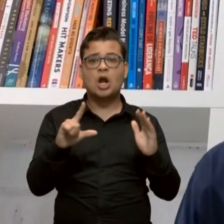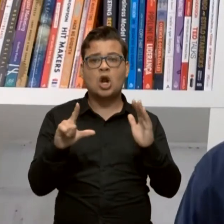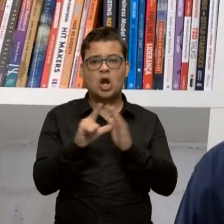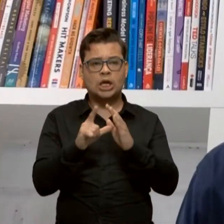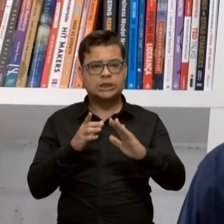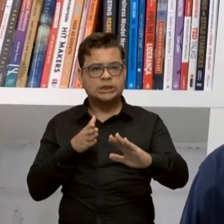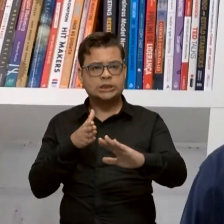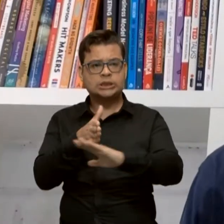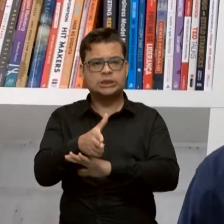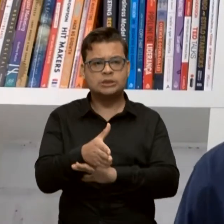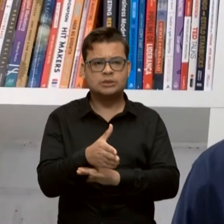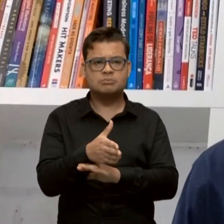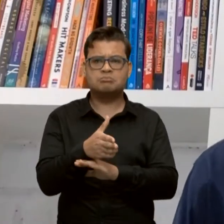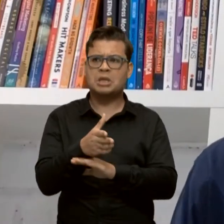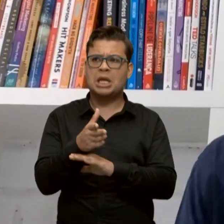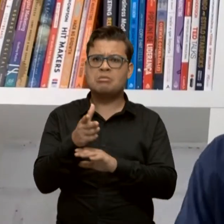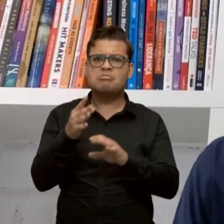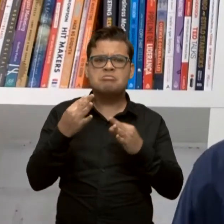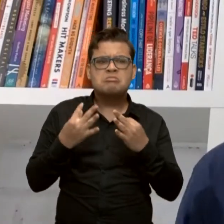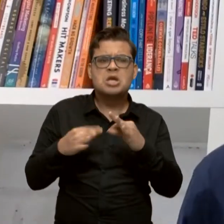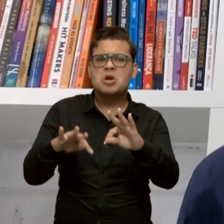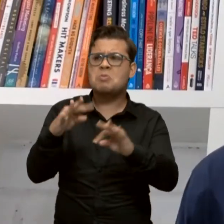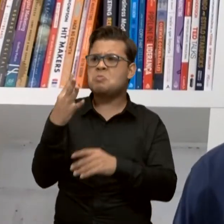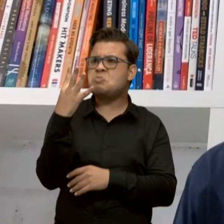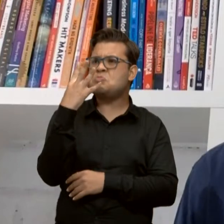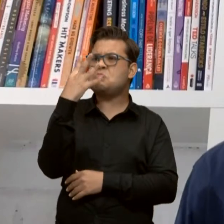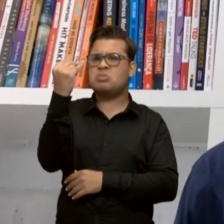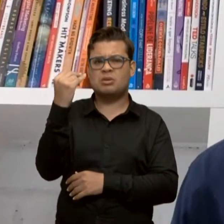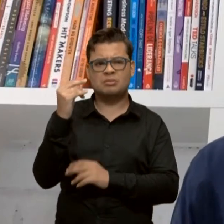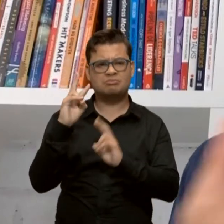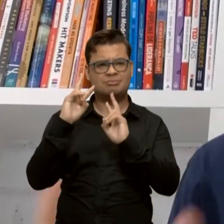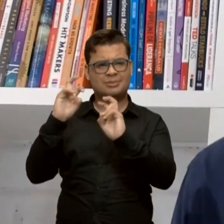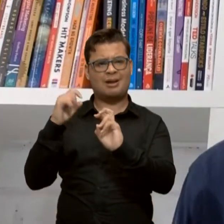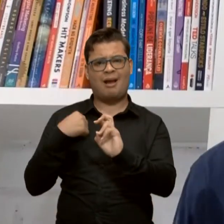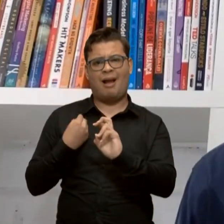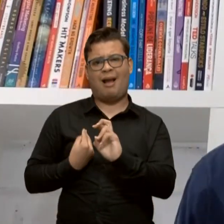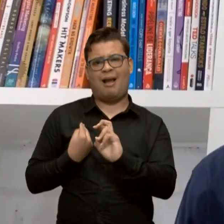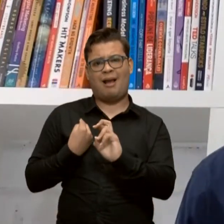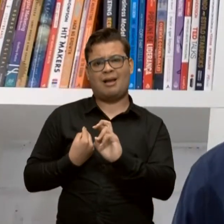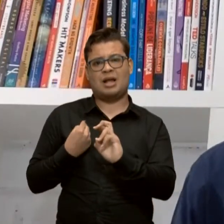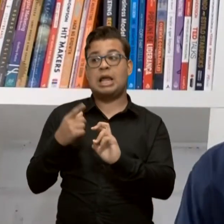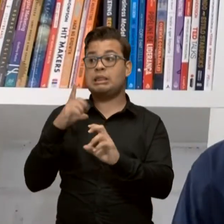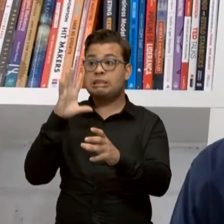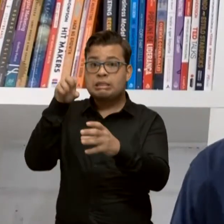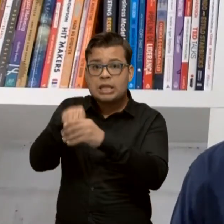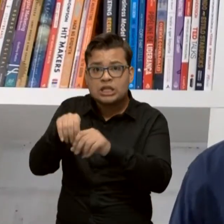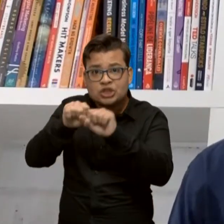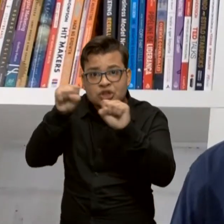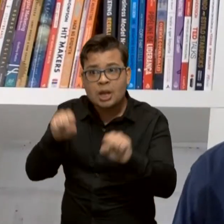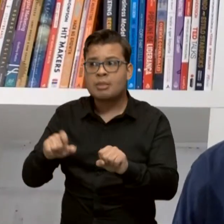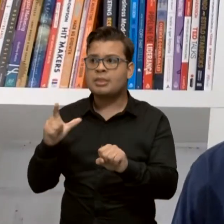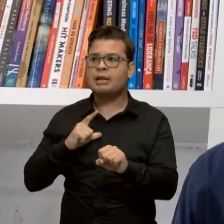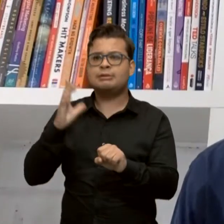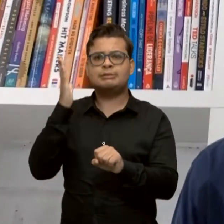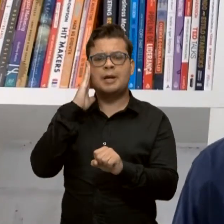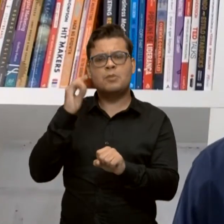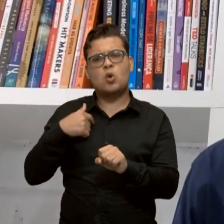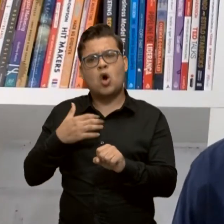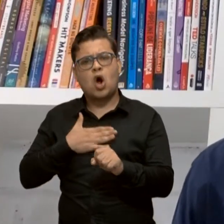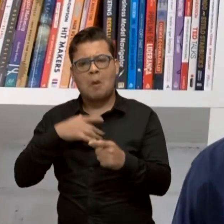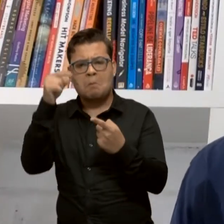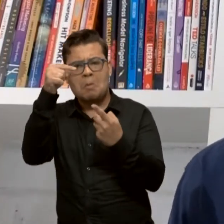reconhece que foi você quem entrou e já tem suas preferências dentro de um sistema e já te oferece os produtos